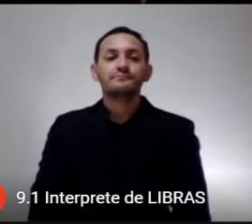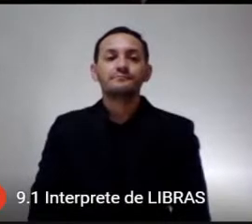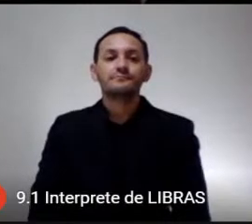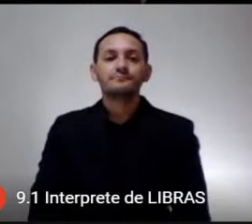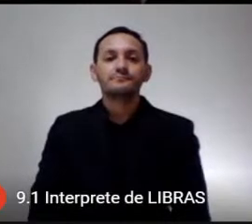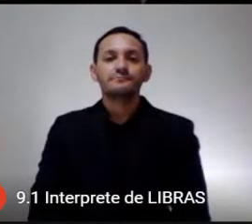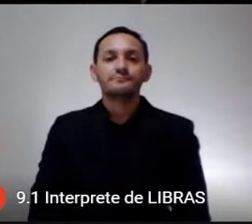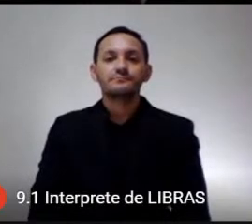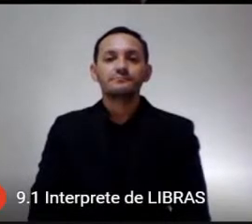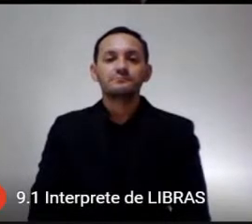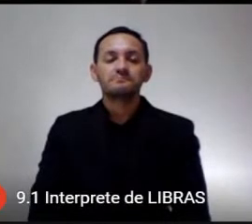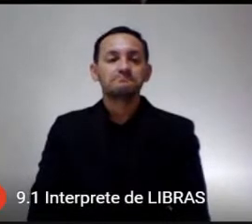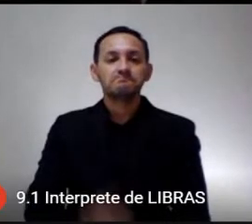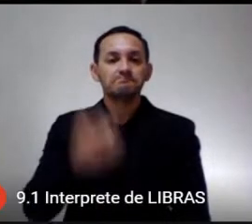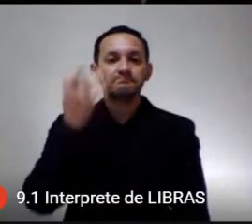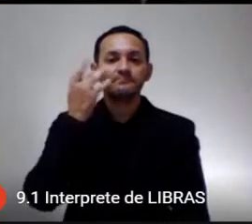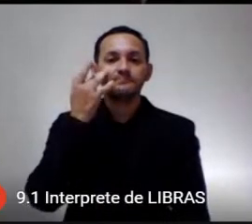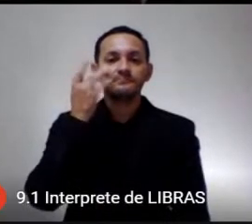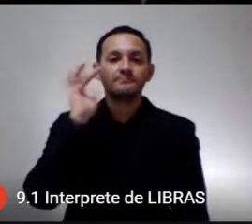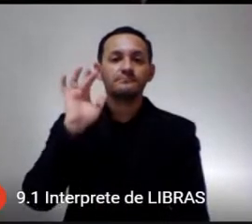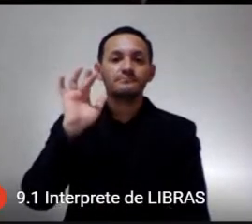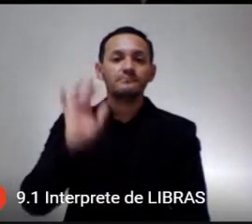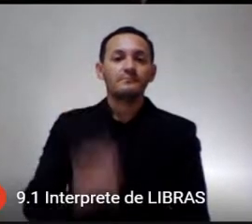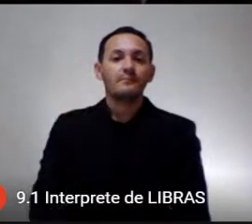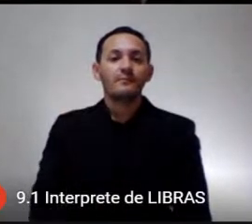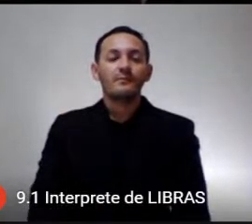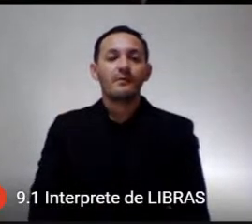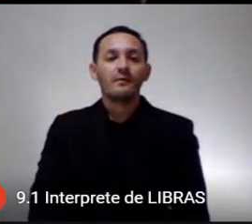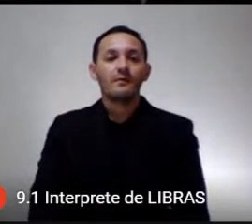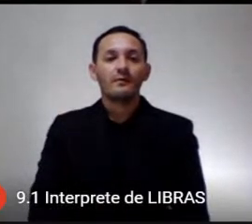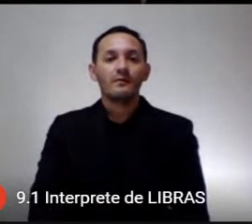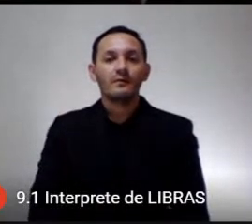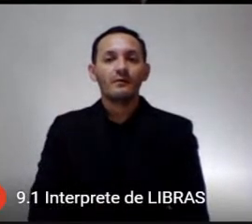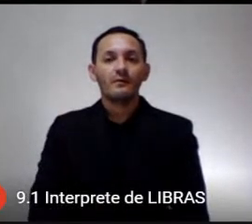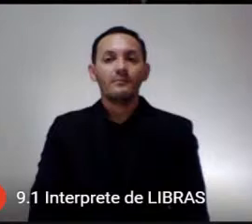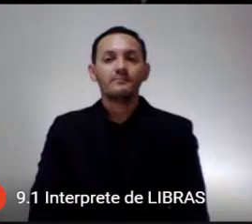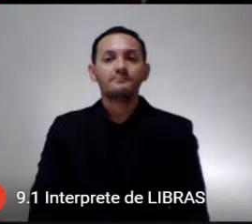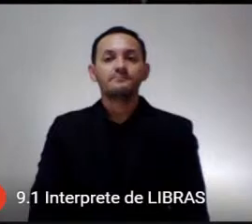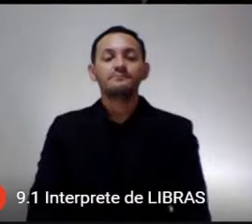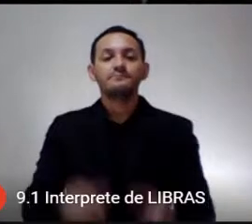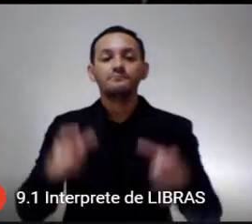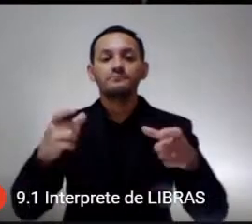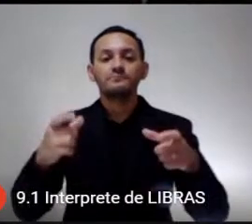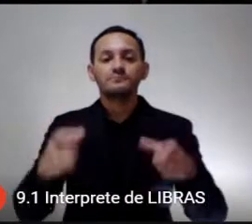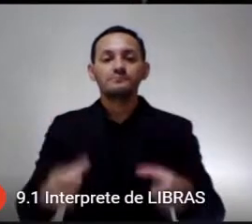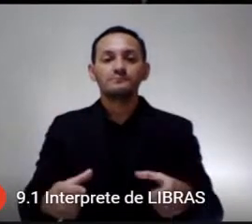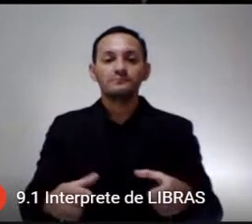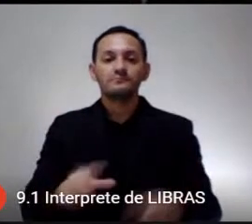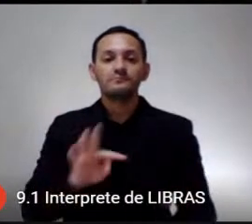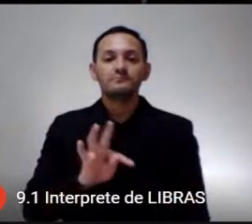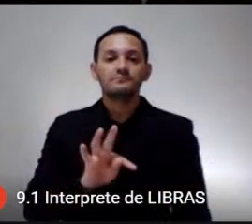Não, que eu saiba, não, presidente. O que eu tenho aqui, que era titular da primeira vara civil, né, de